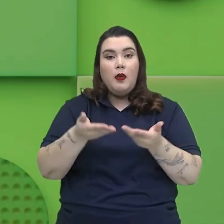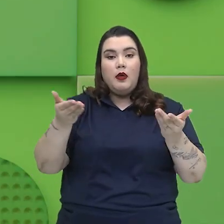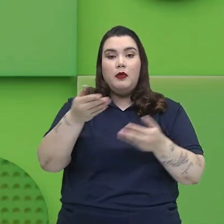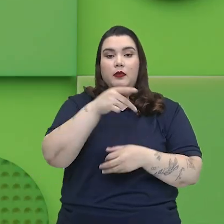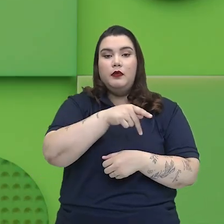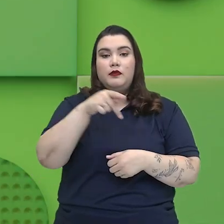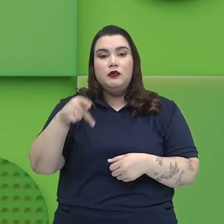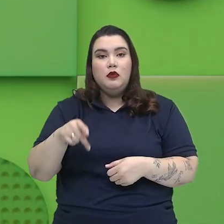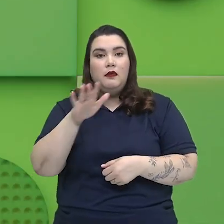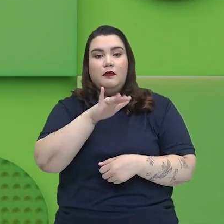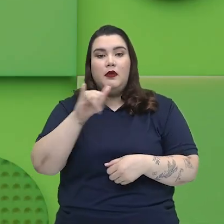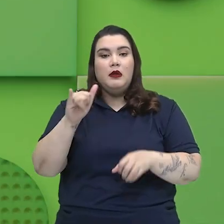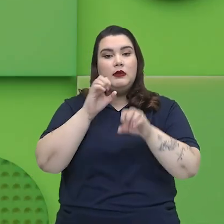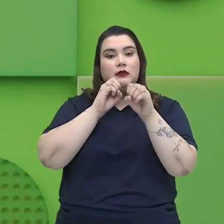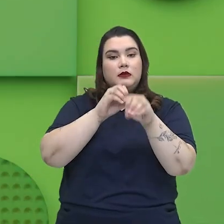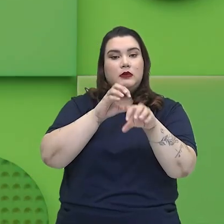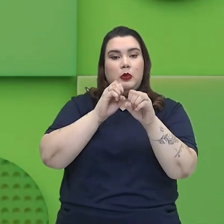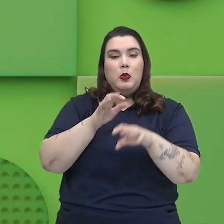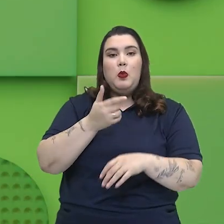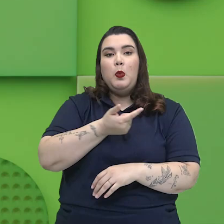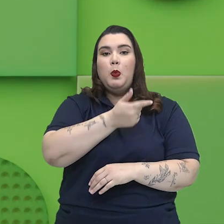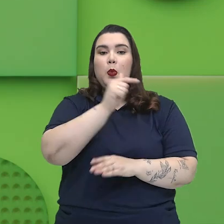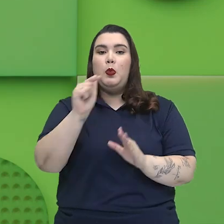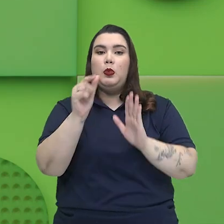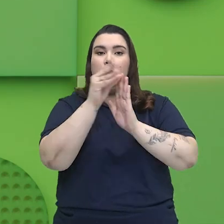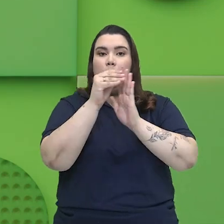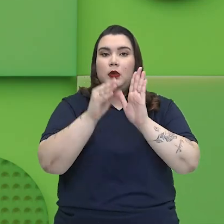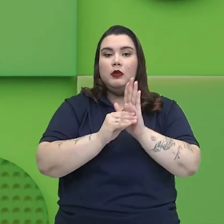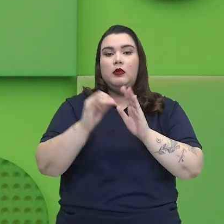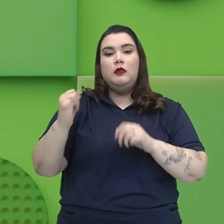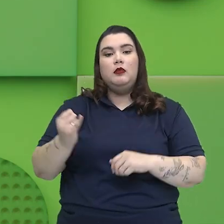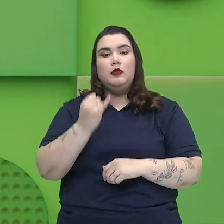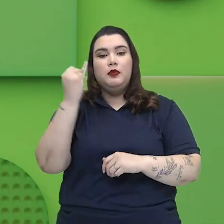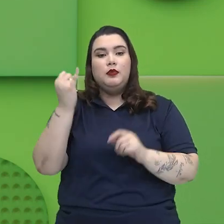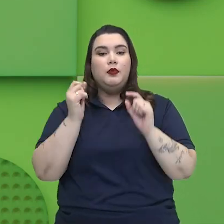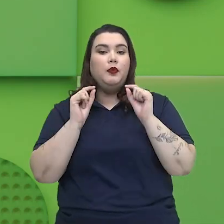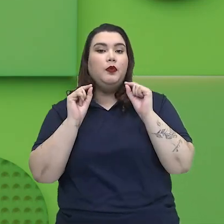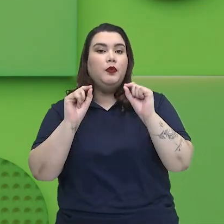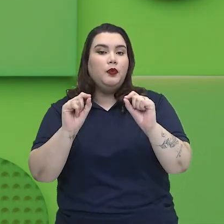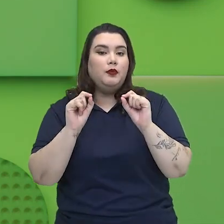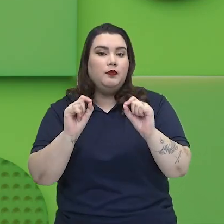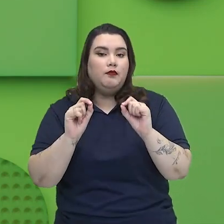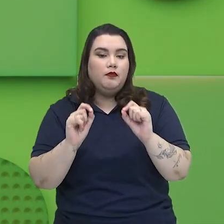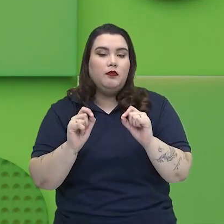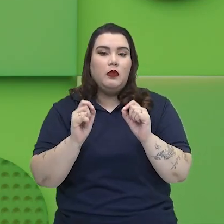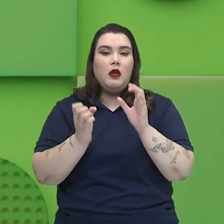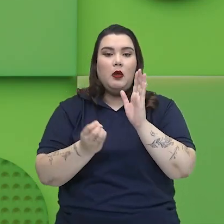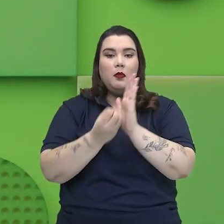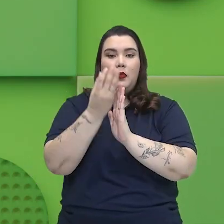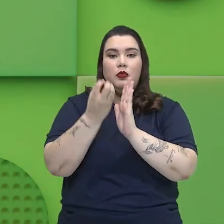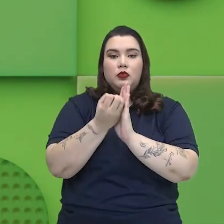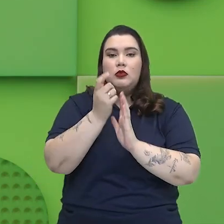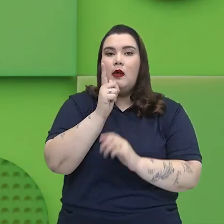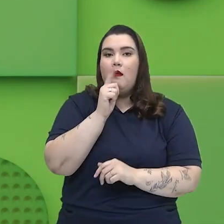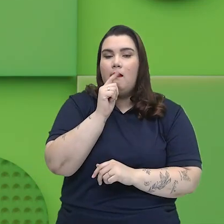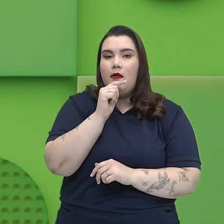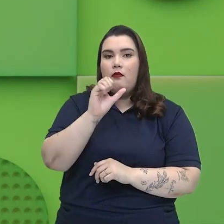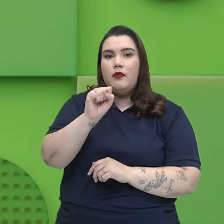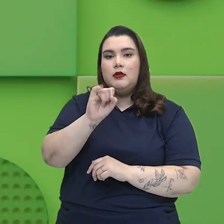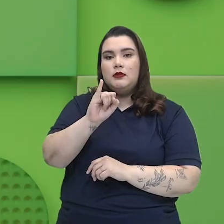professora agora vai falar de algo muito importante, que é o quê? A produção do